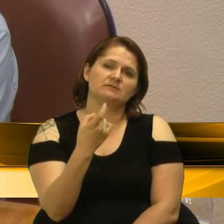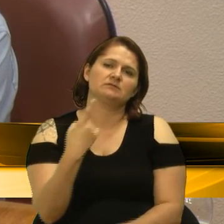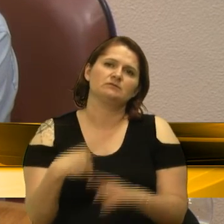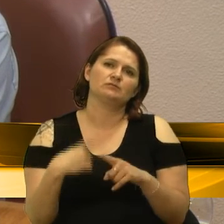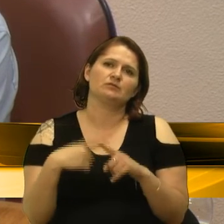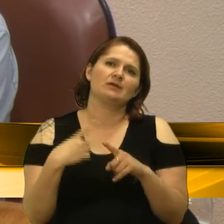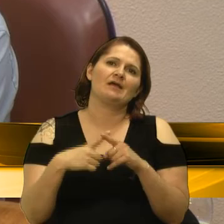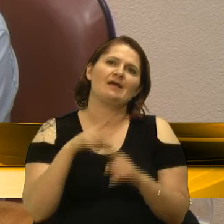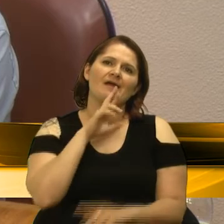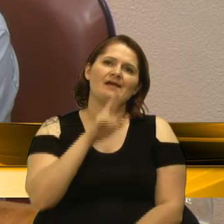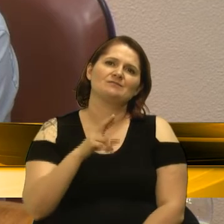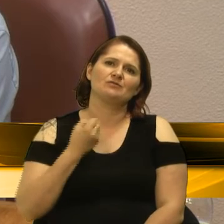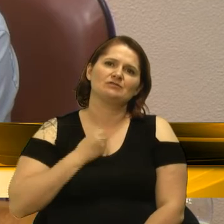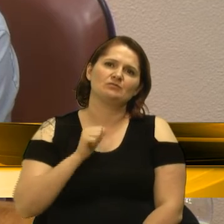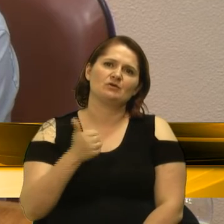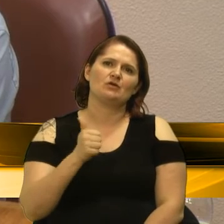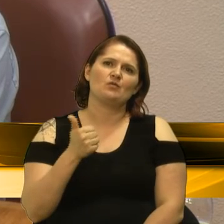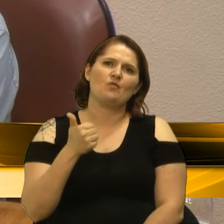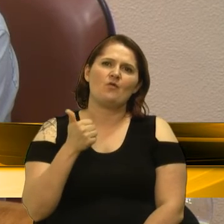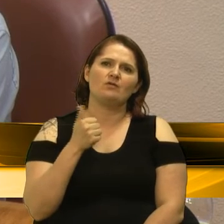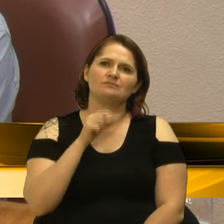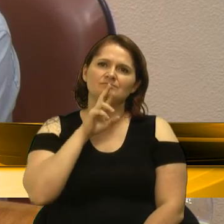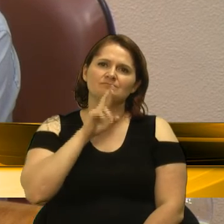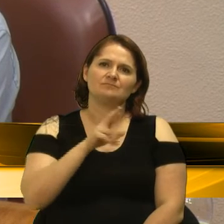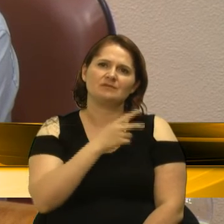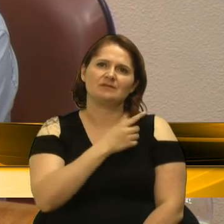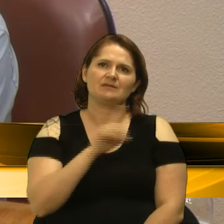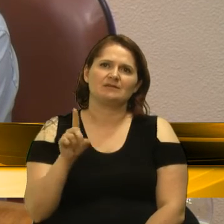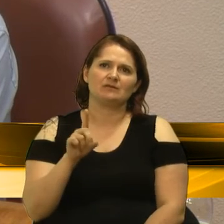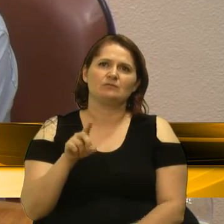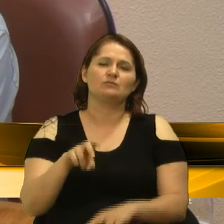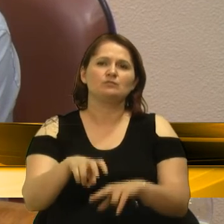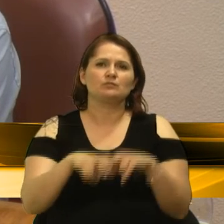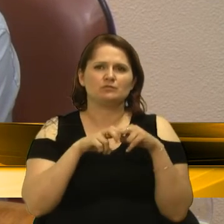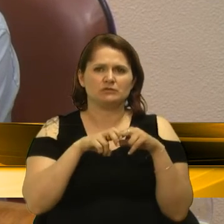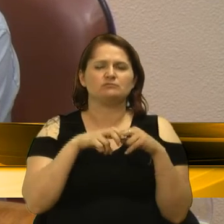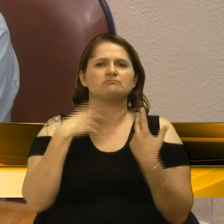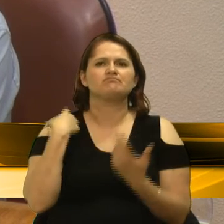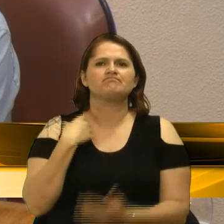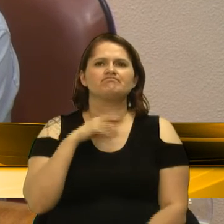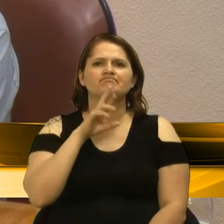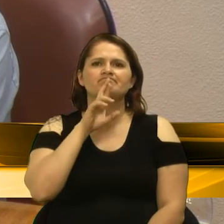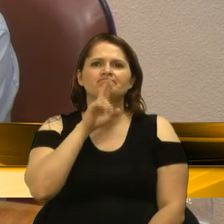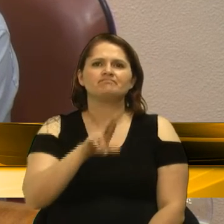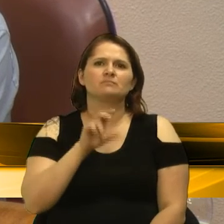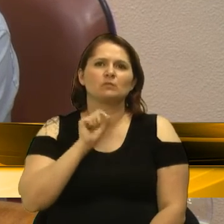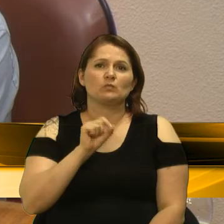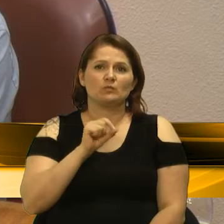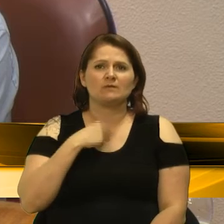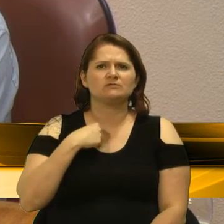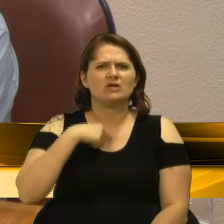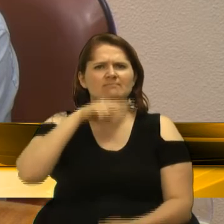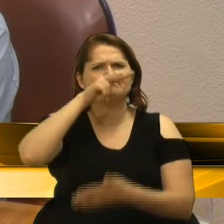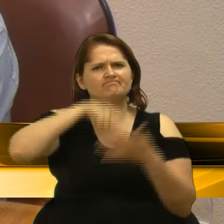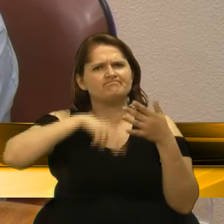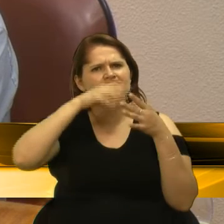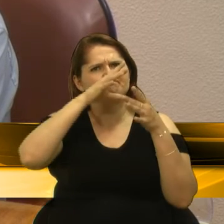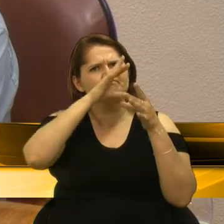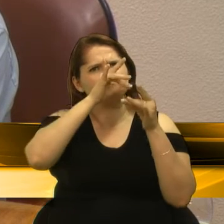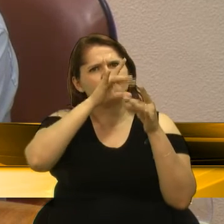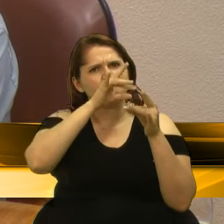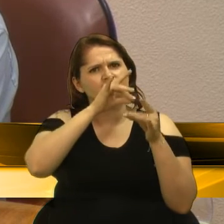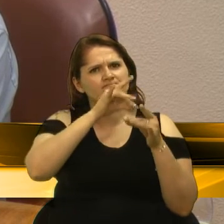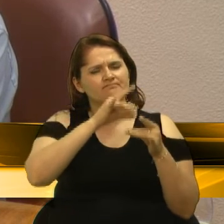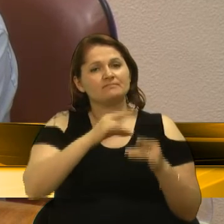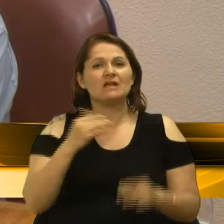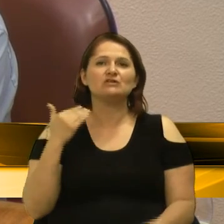11 negativamente. Em seguida, vieram os autos conclusos para análise. Passo a decidir. Uma análise minuciosa do pedido revela este juízo não é